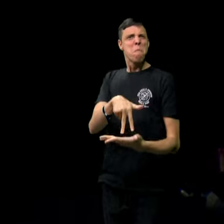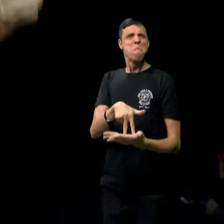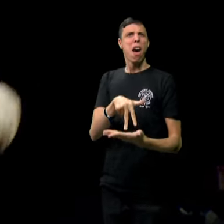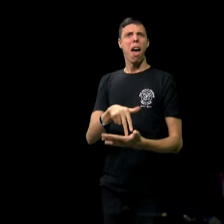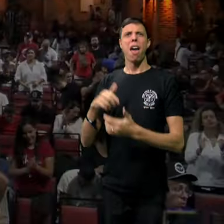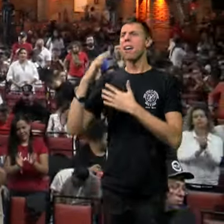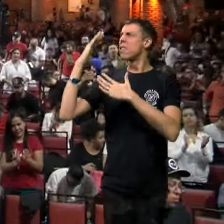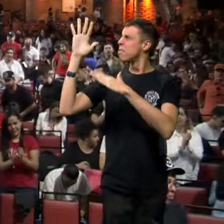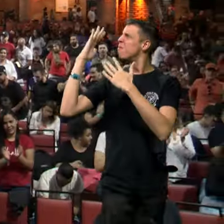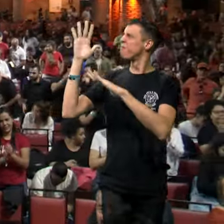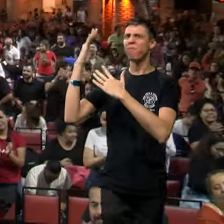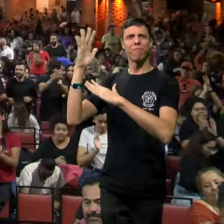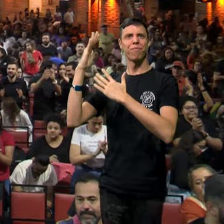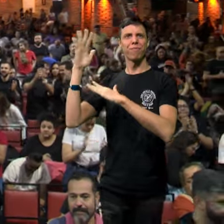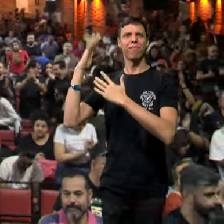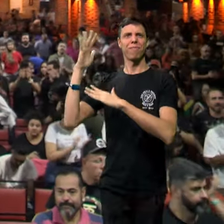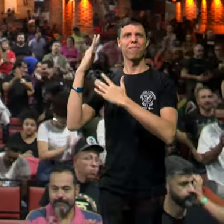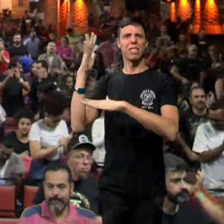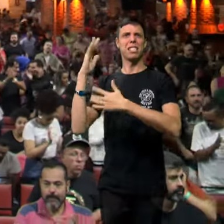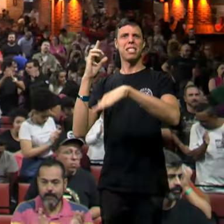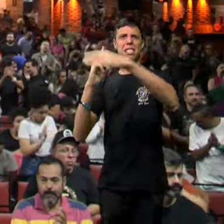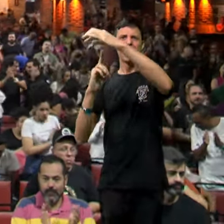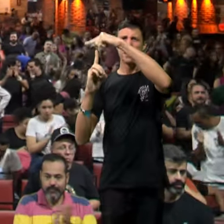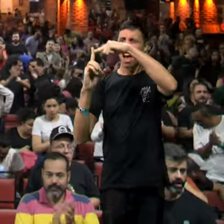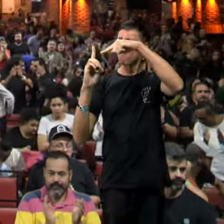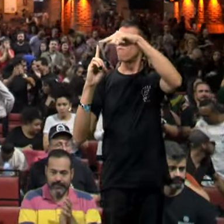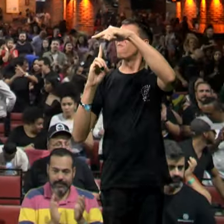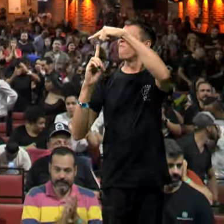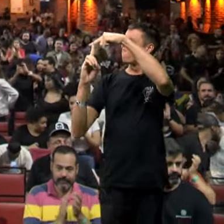ao Rei, Santo,